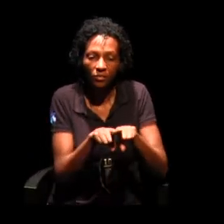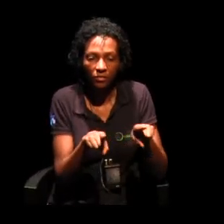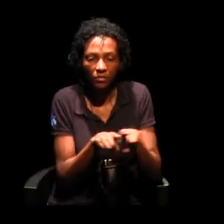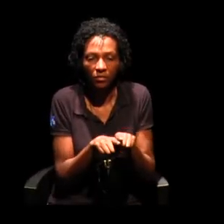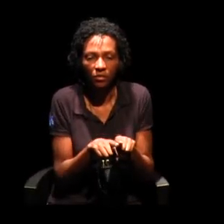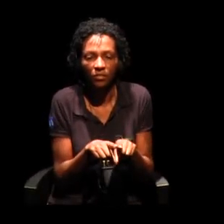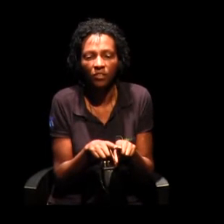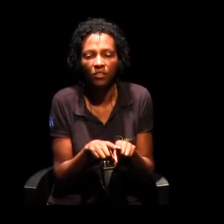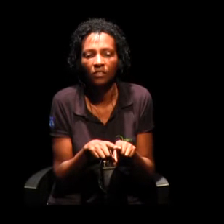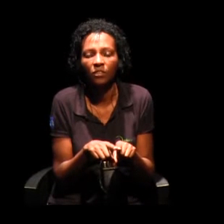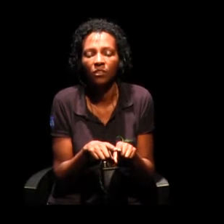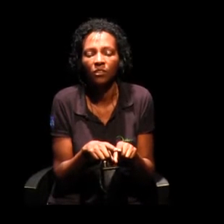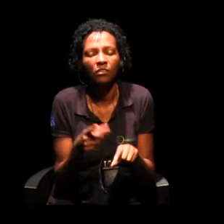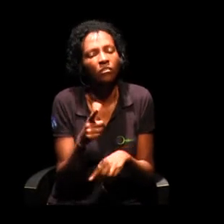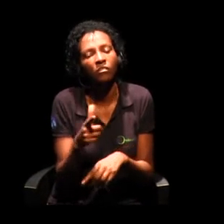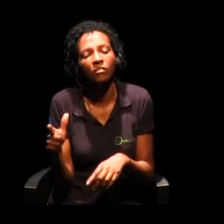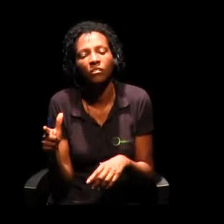foi analisado.